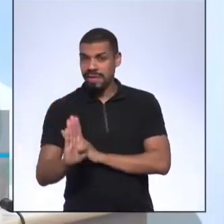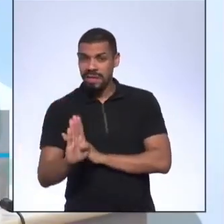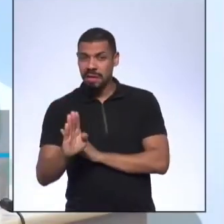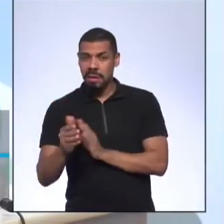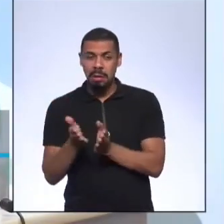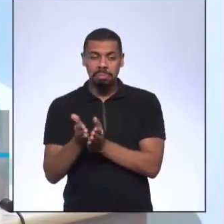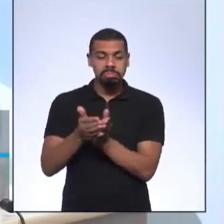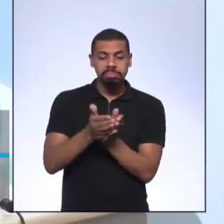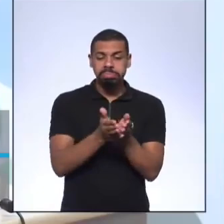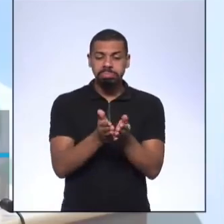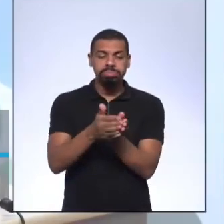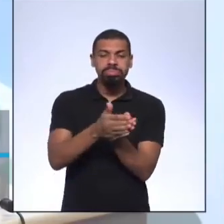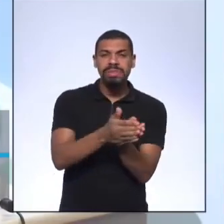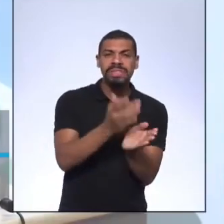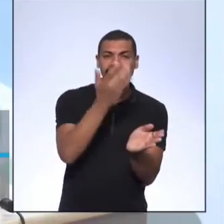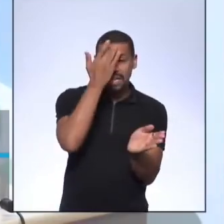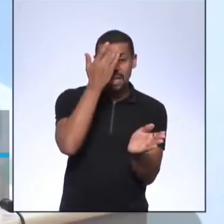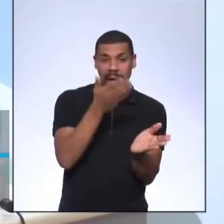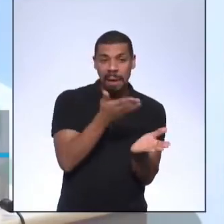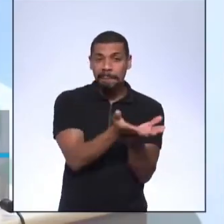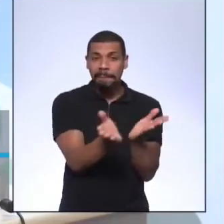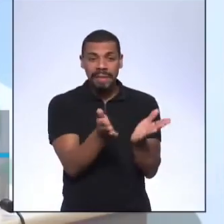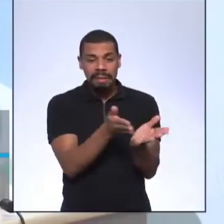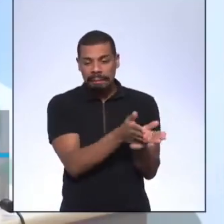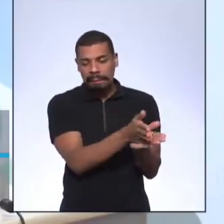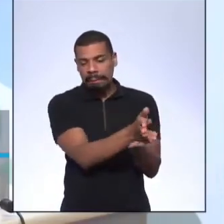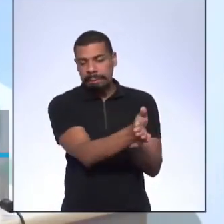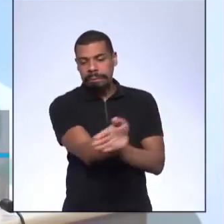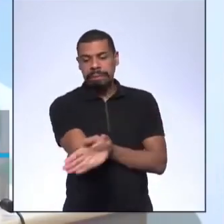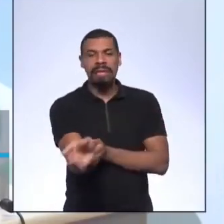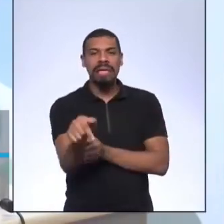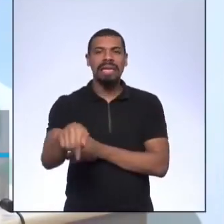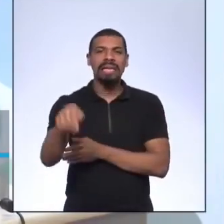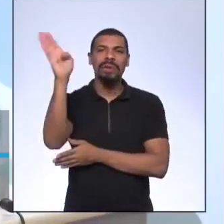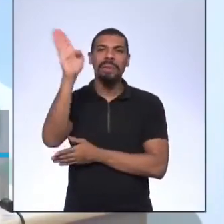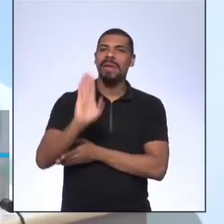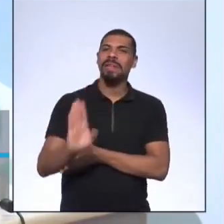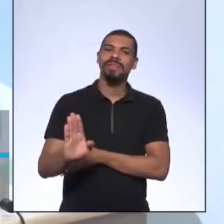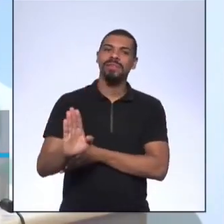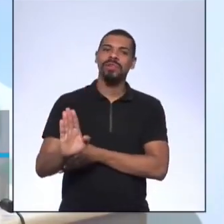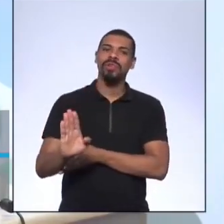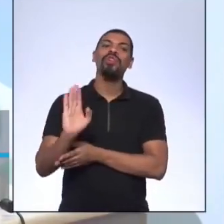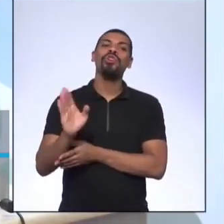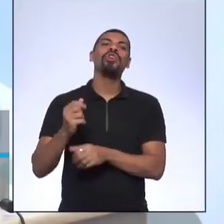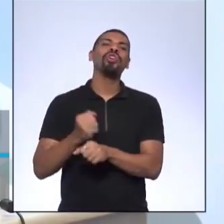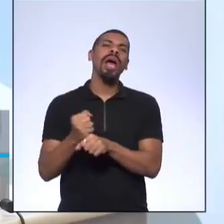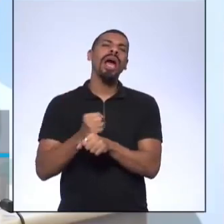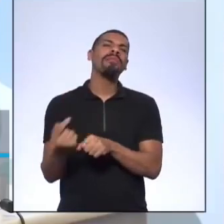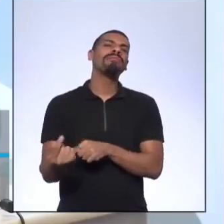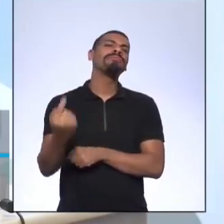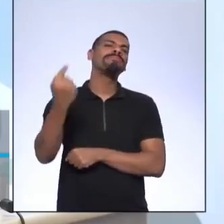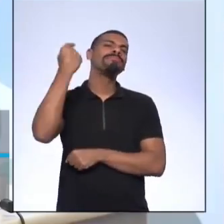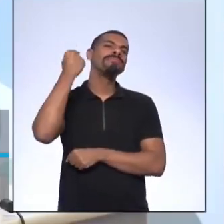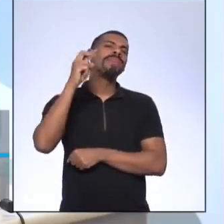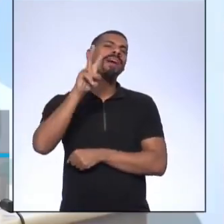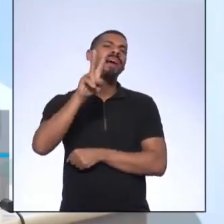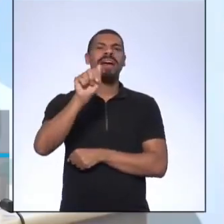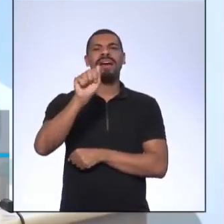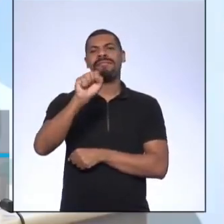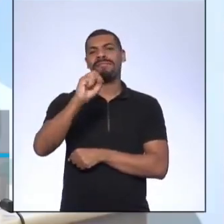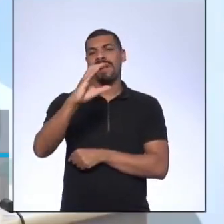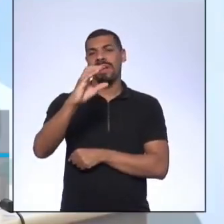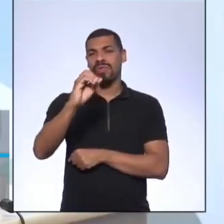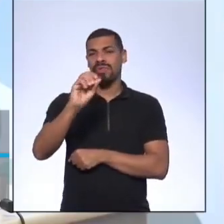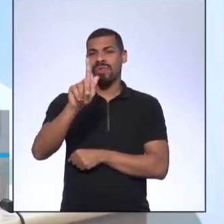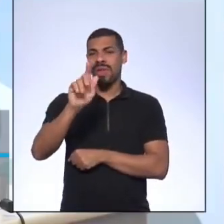perdeu no caminho e veio parar aqui, né? Mas como o Vasco da Gama já tinha chegado antes às